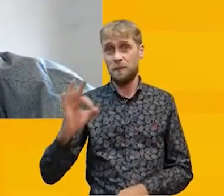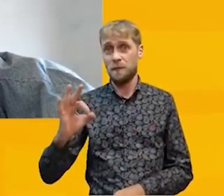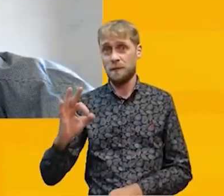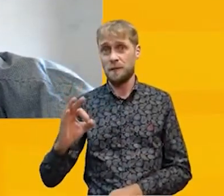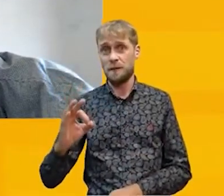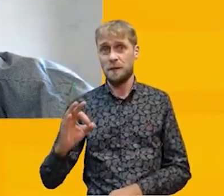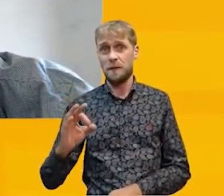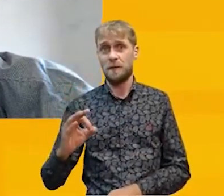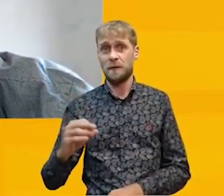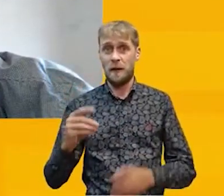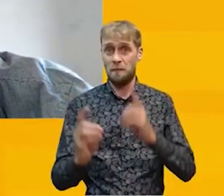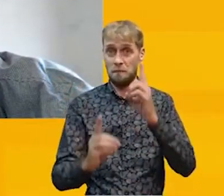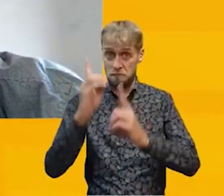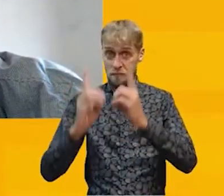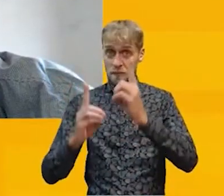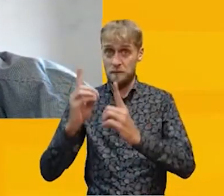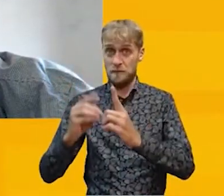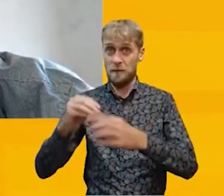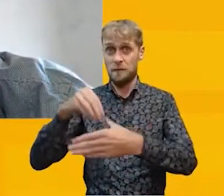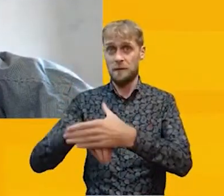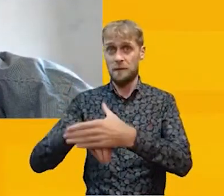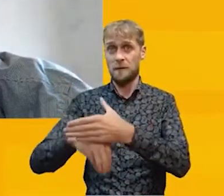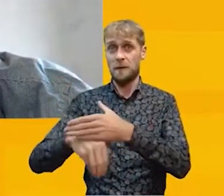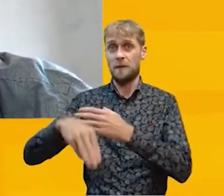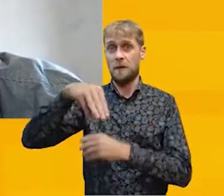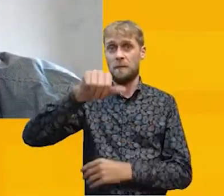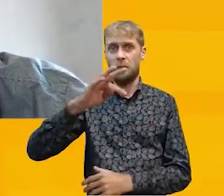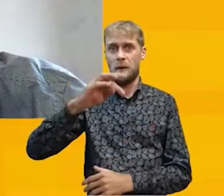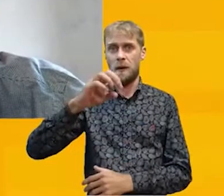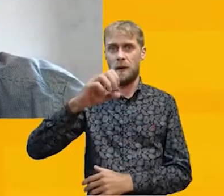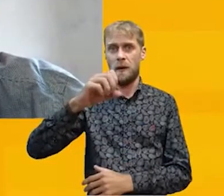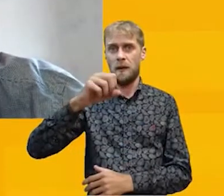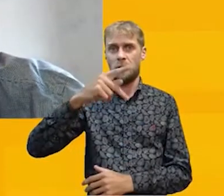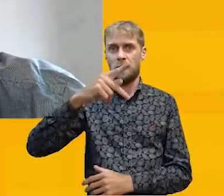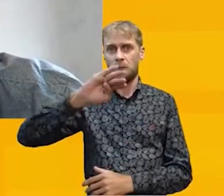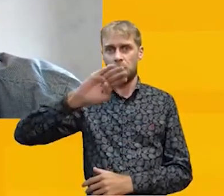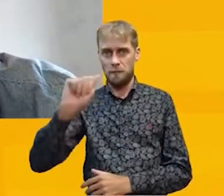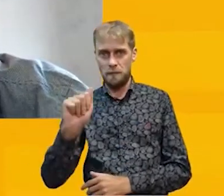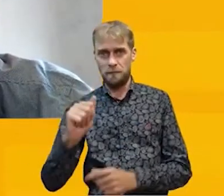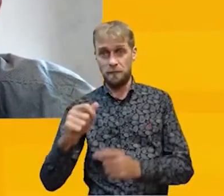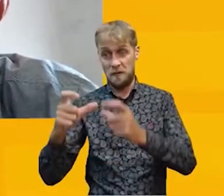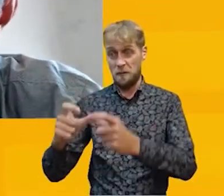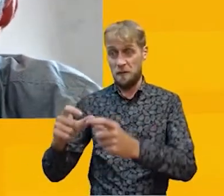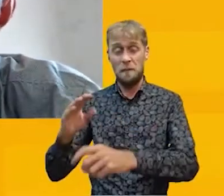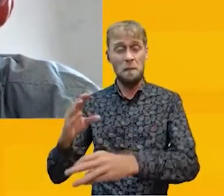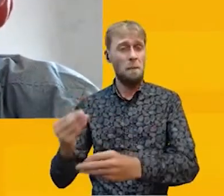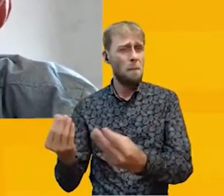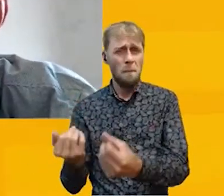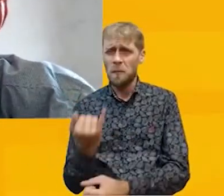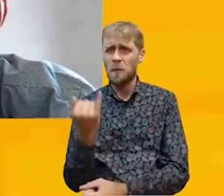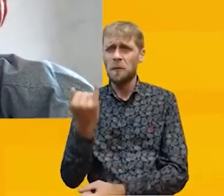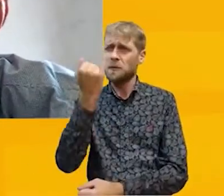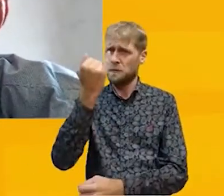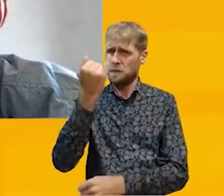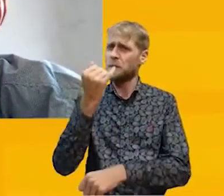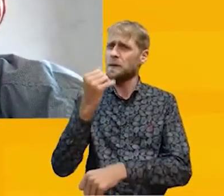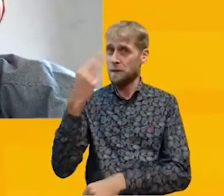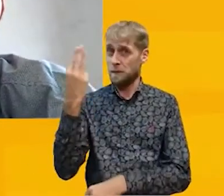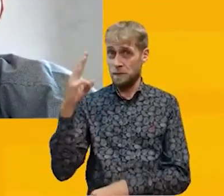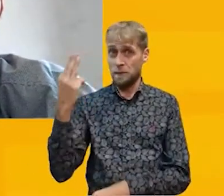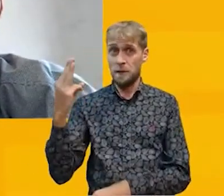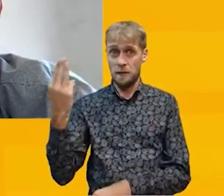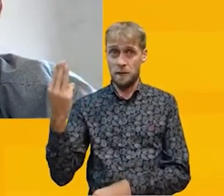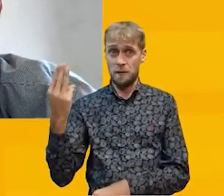dentro do território do Mato Piba, é um território de grande importância para o estado, um